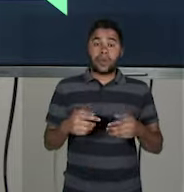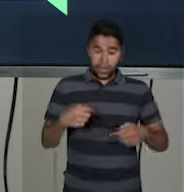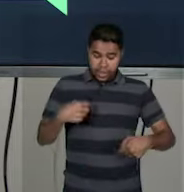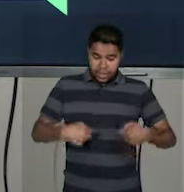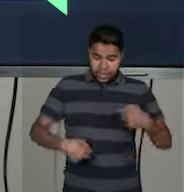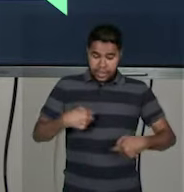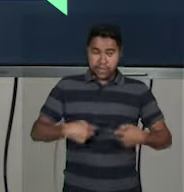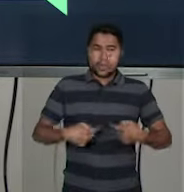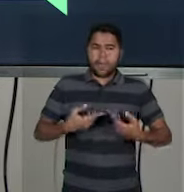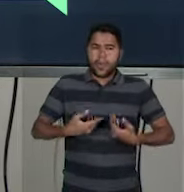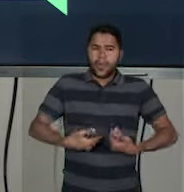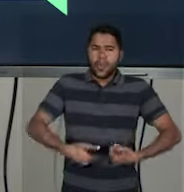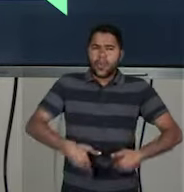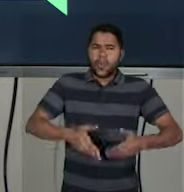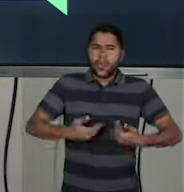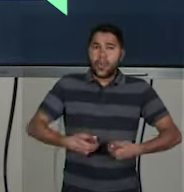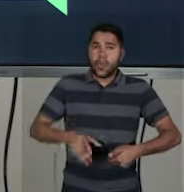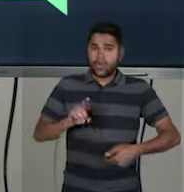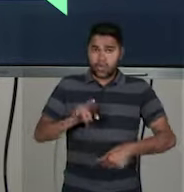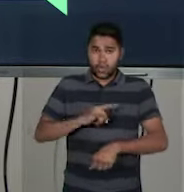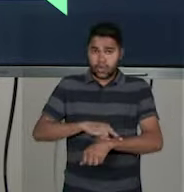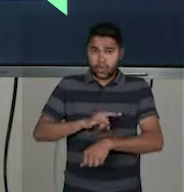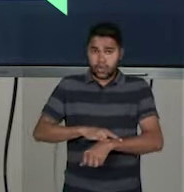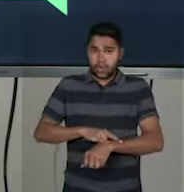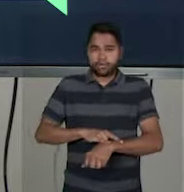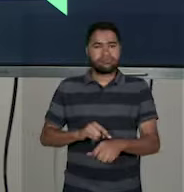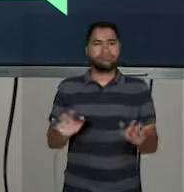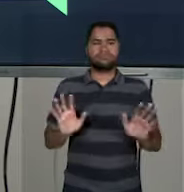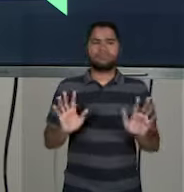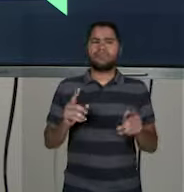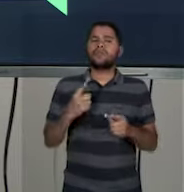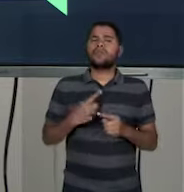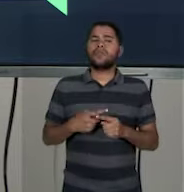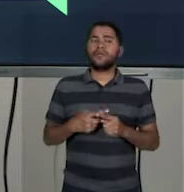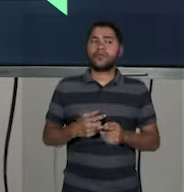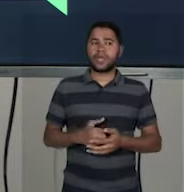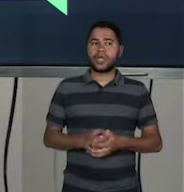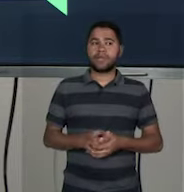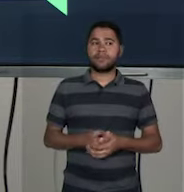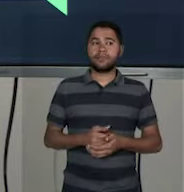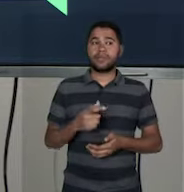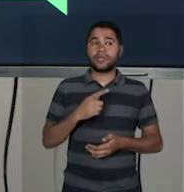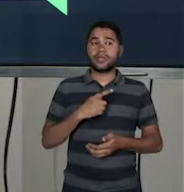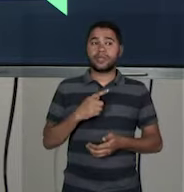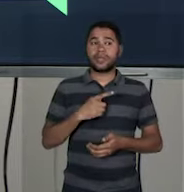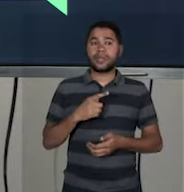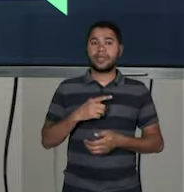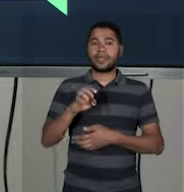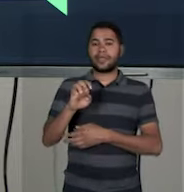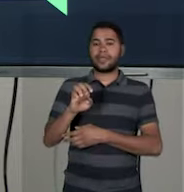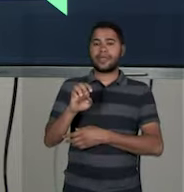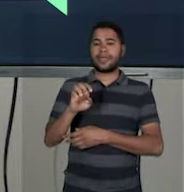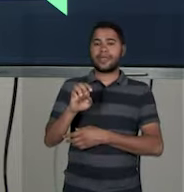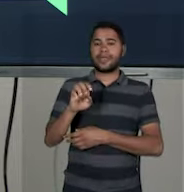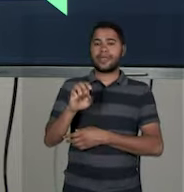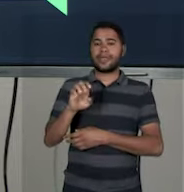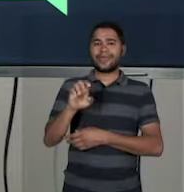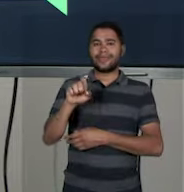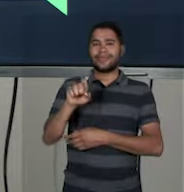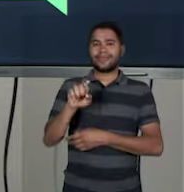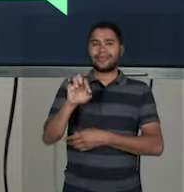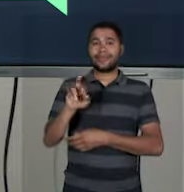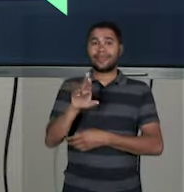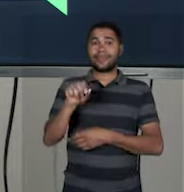excretor envolve somente o sistema urinário? Não, porque a gente tem a excreção, do suor por meio